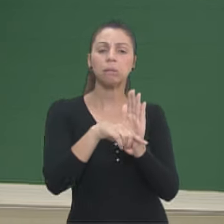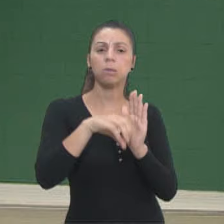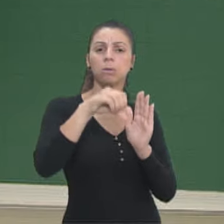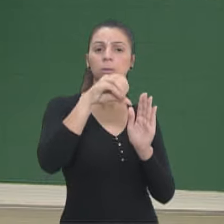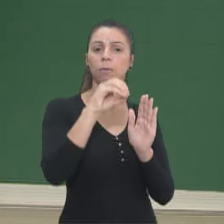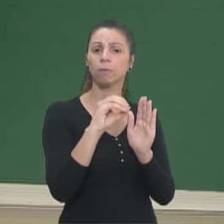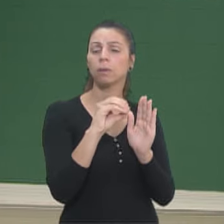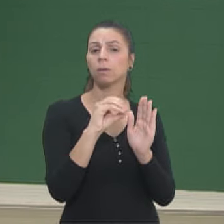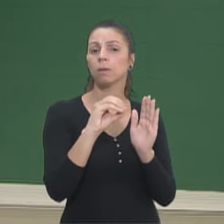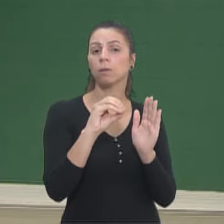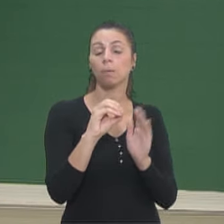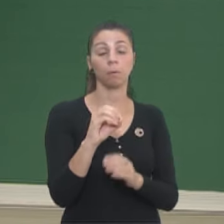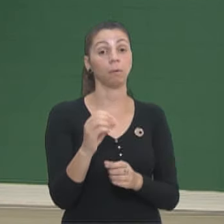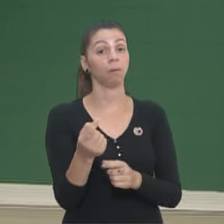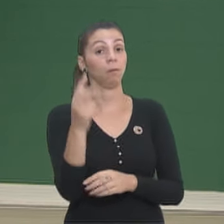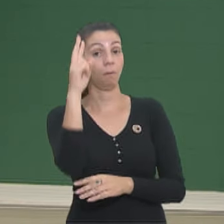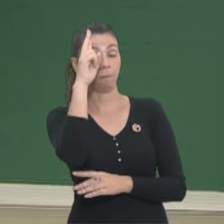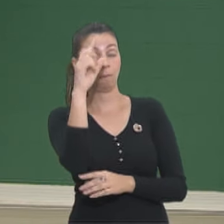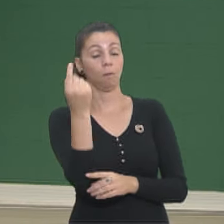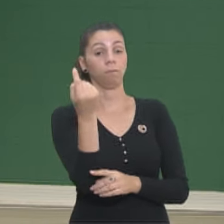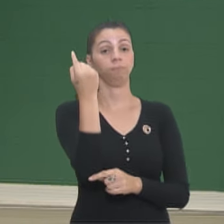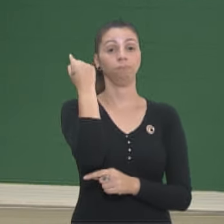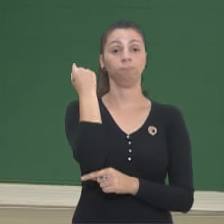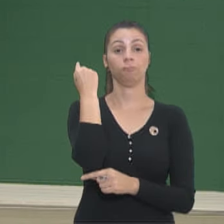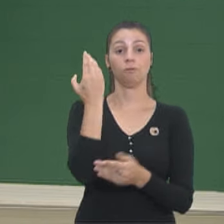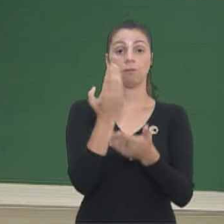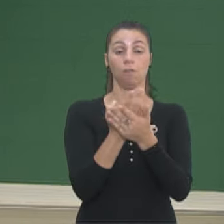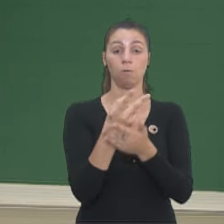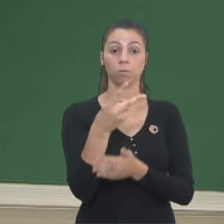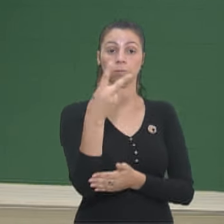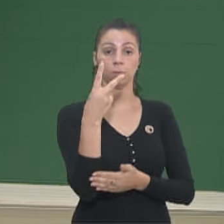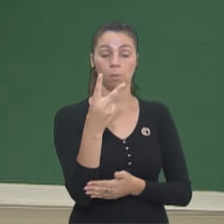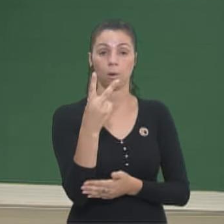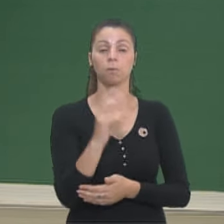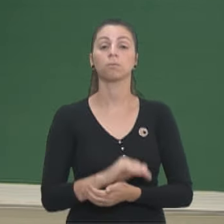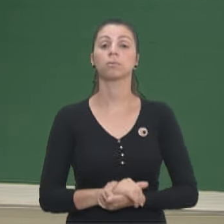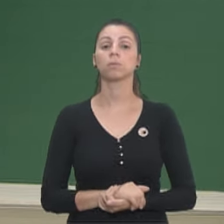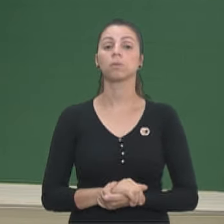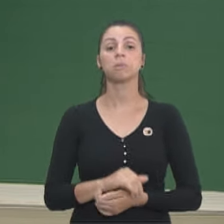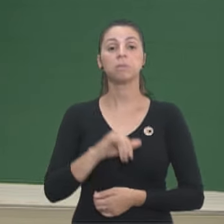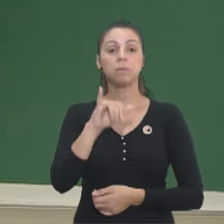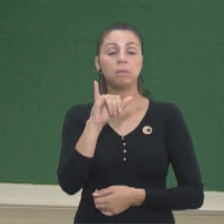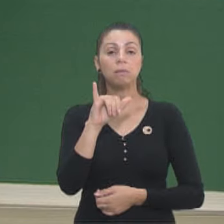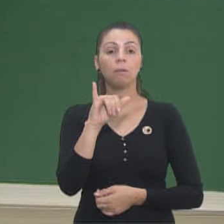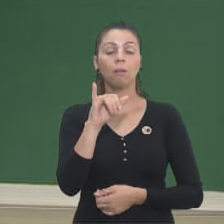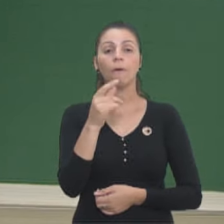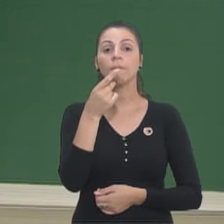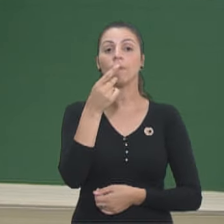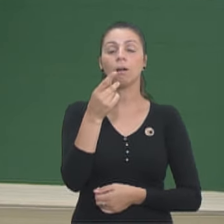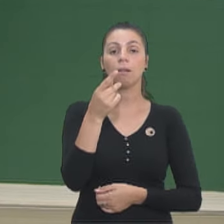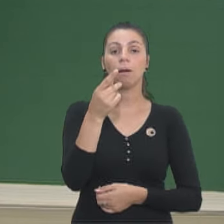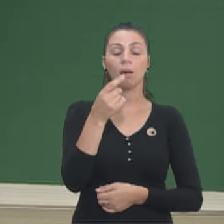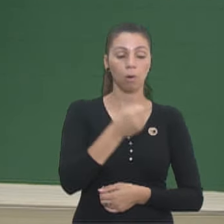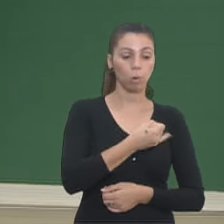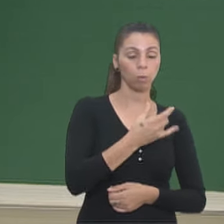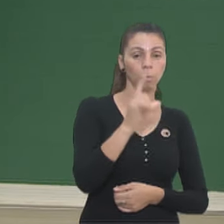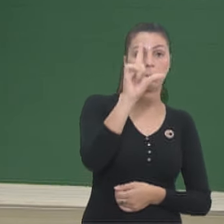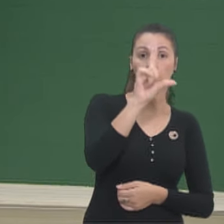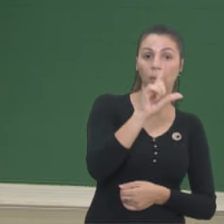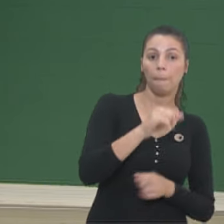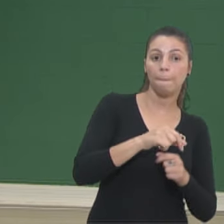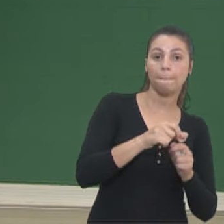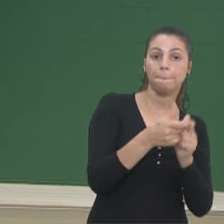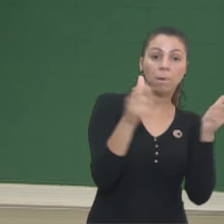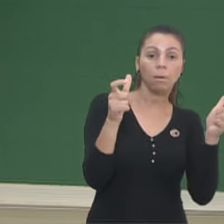Bom, então aí a gente tem que lembrar lá da nossa aula 2, que é o quê? Para eu dizer se um número é maior ou menor, vai acontecer o quê? Eu